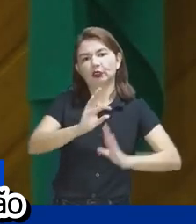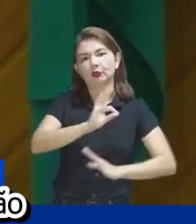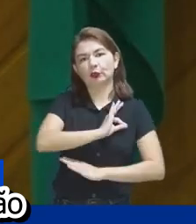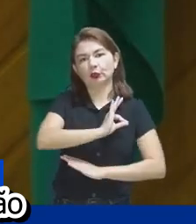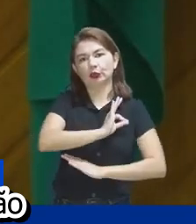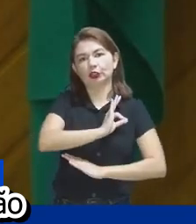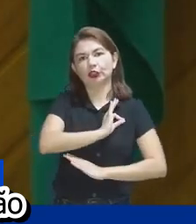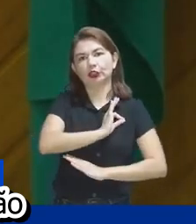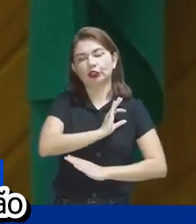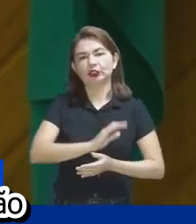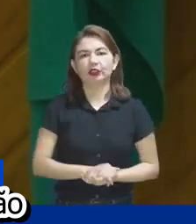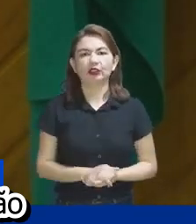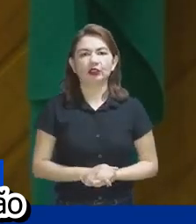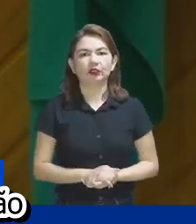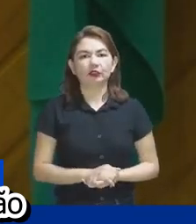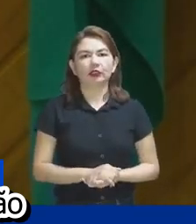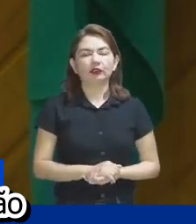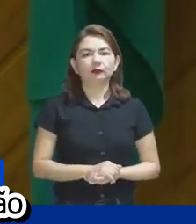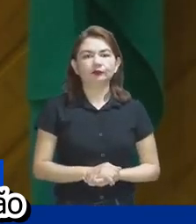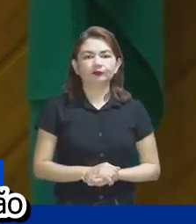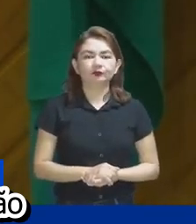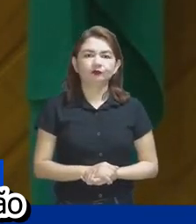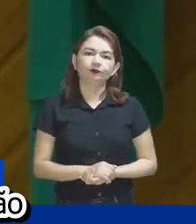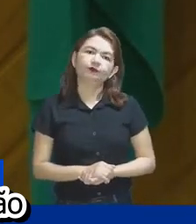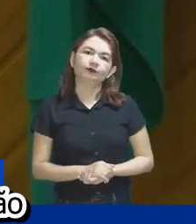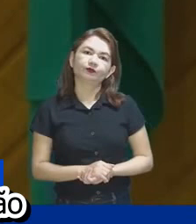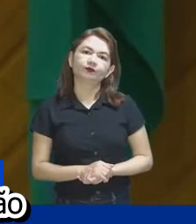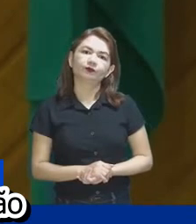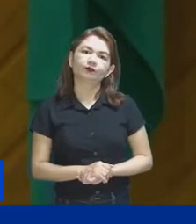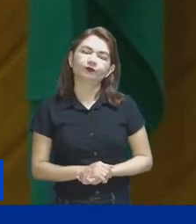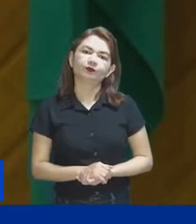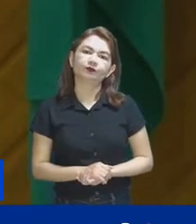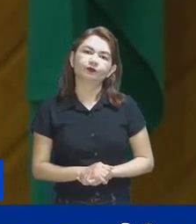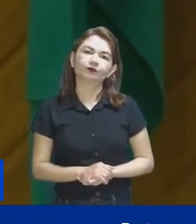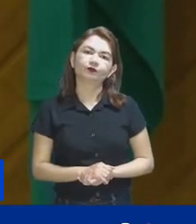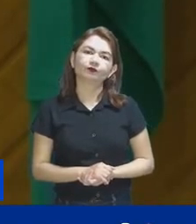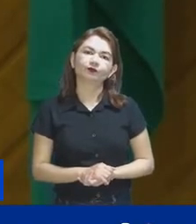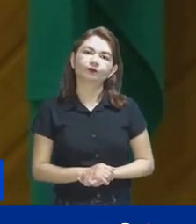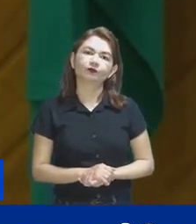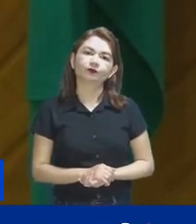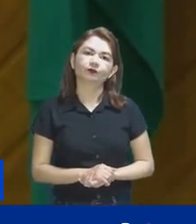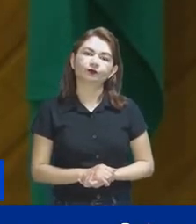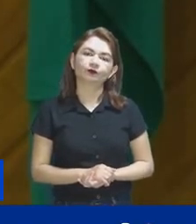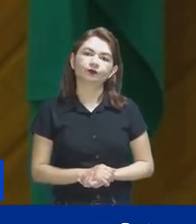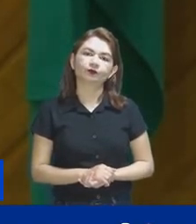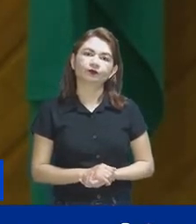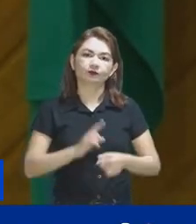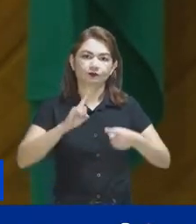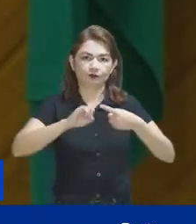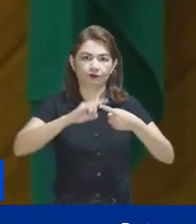na mesma sentada na investigação durante o flagrante, ainda em sede policial. O sobrinho era